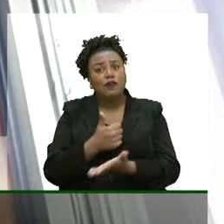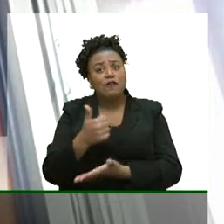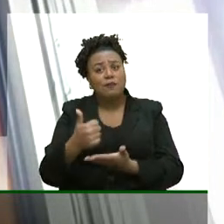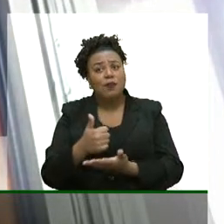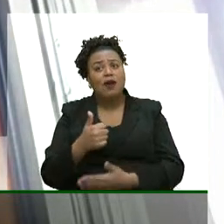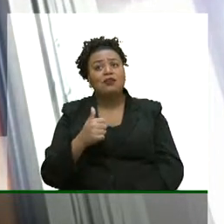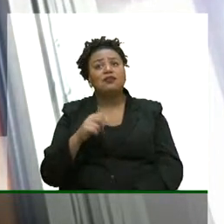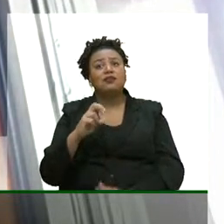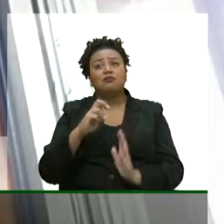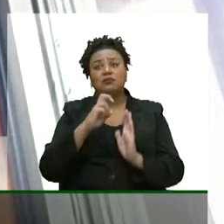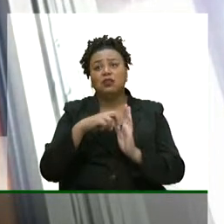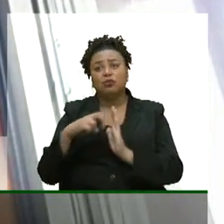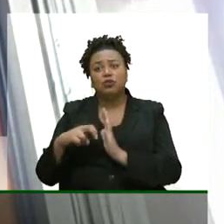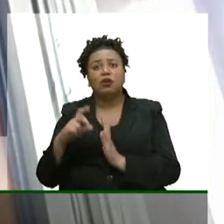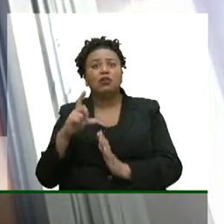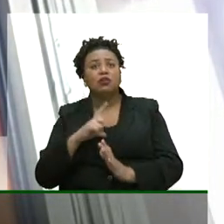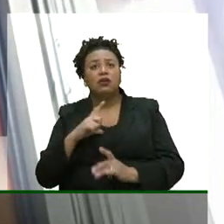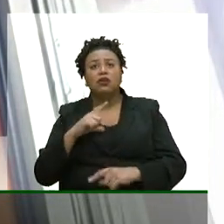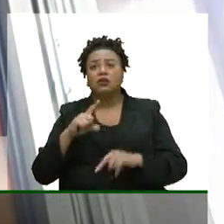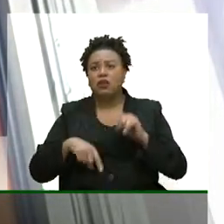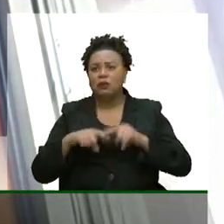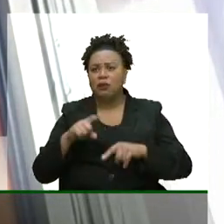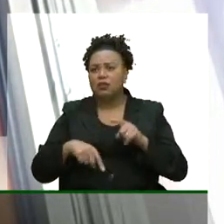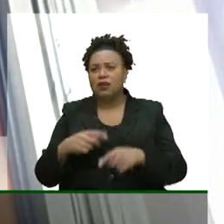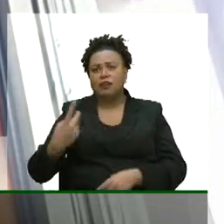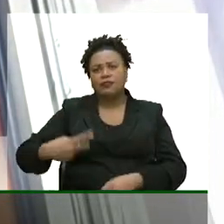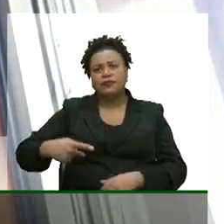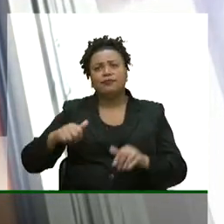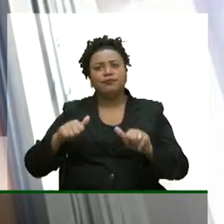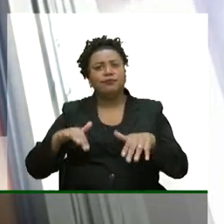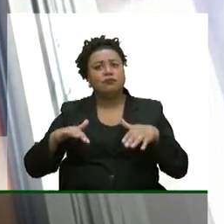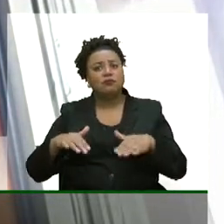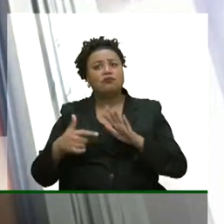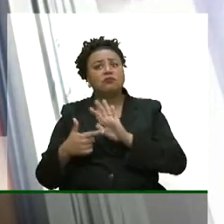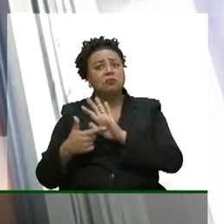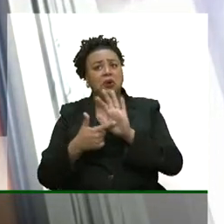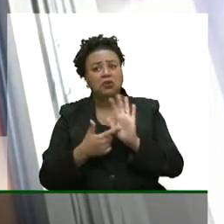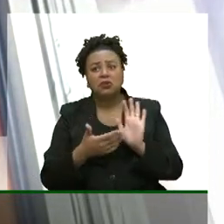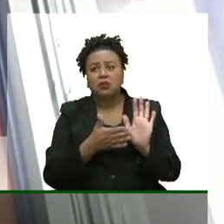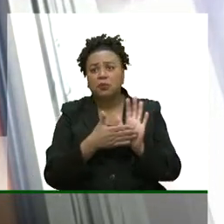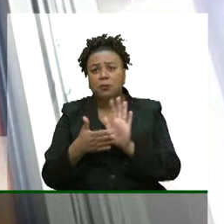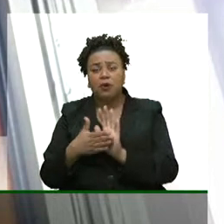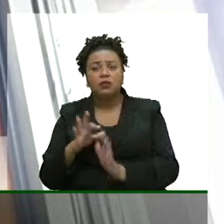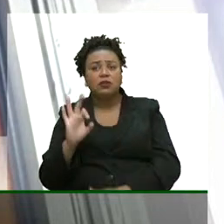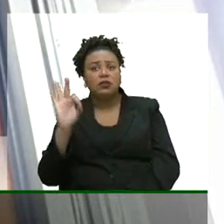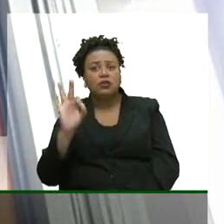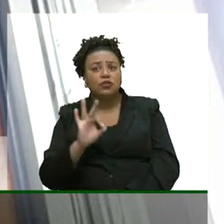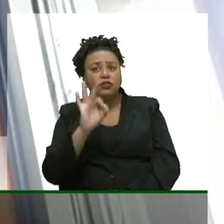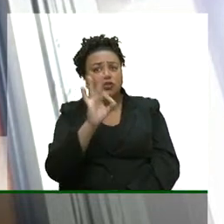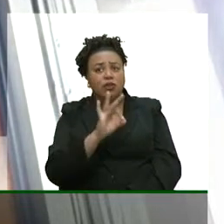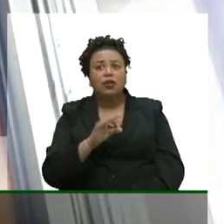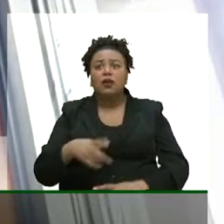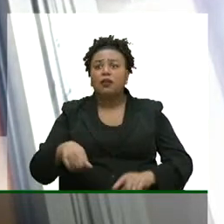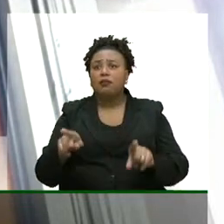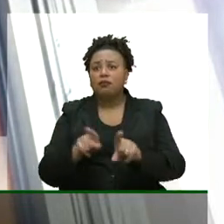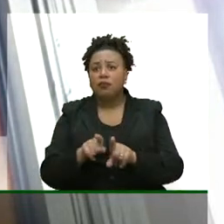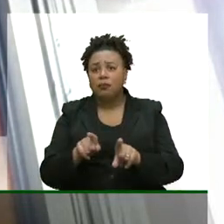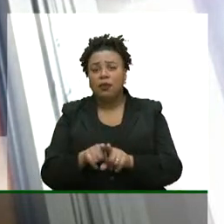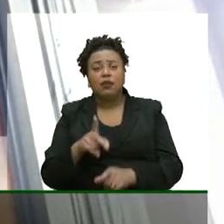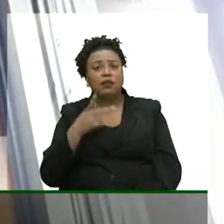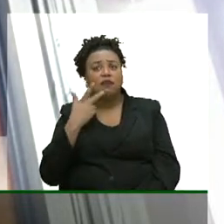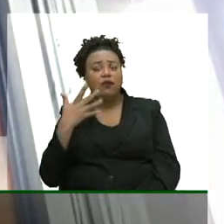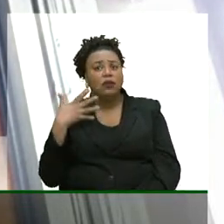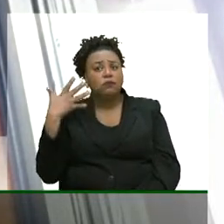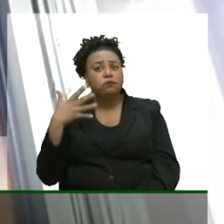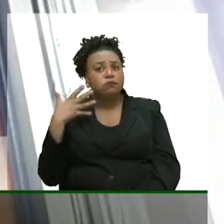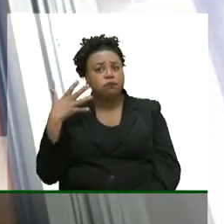que estão aqui constantes nos materiais da Casa, que exaltam as propostas de majoração de alíquotas, e também nas falas e